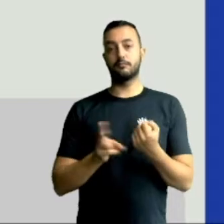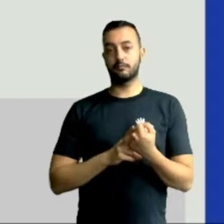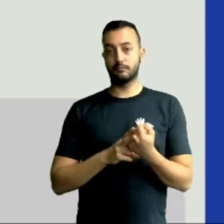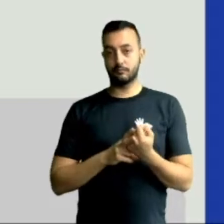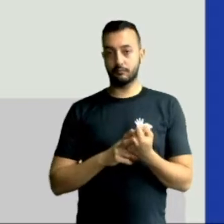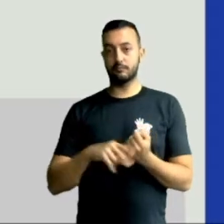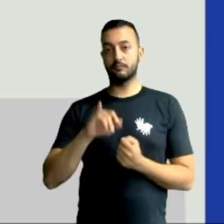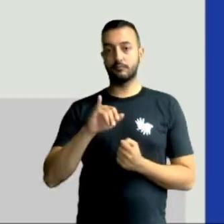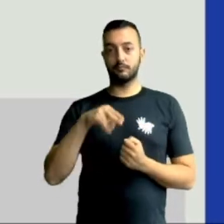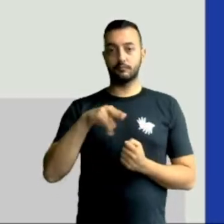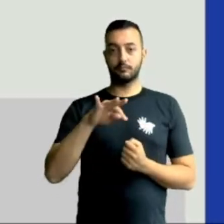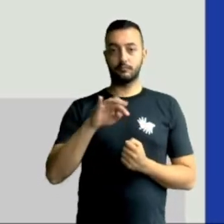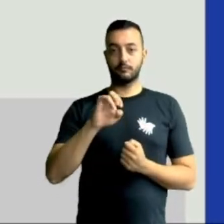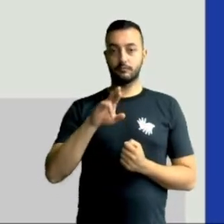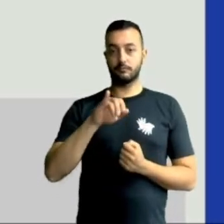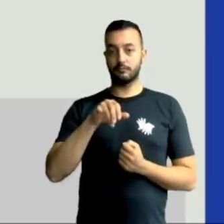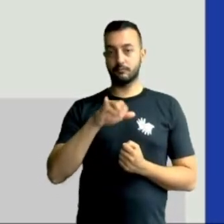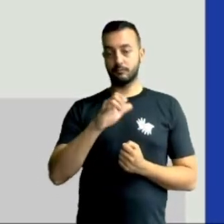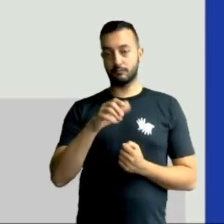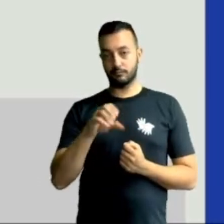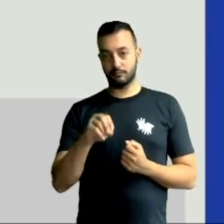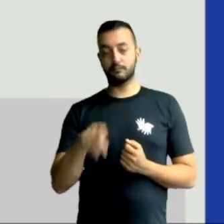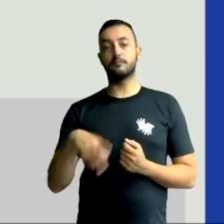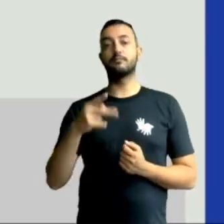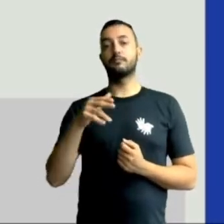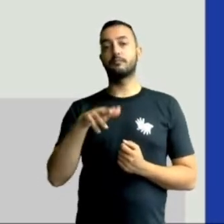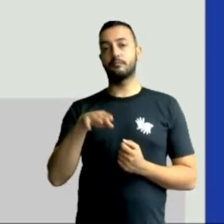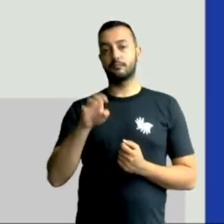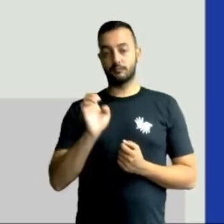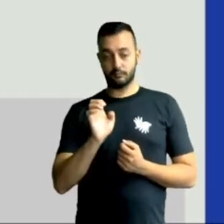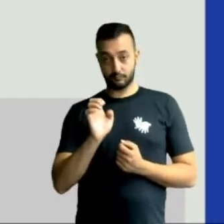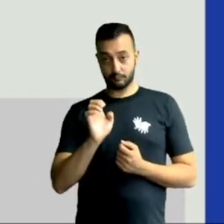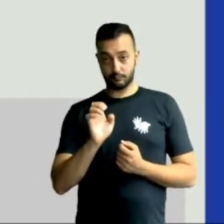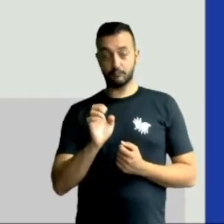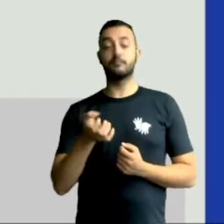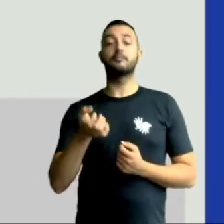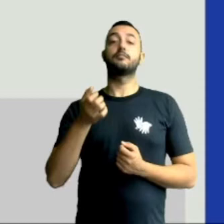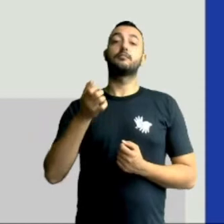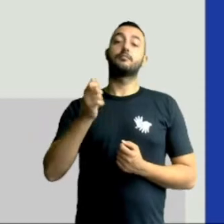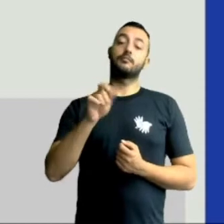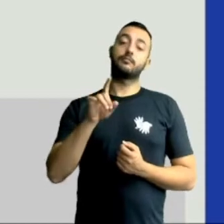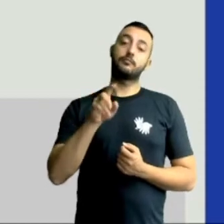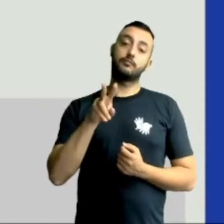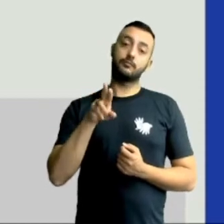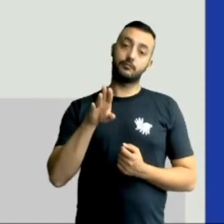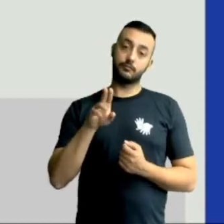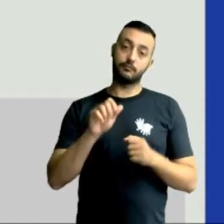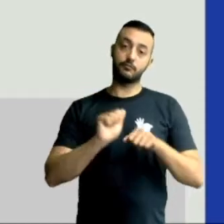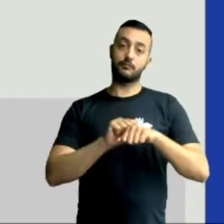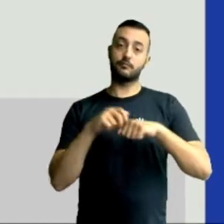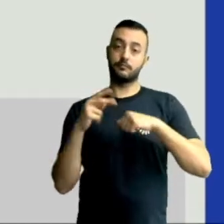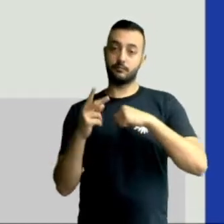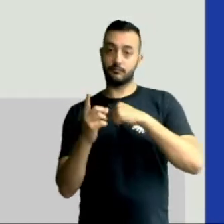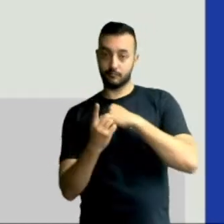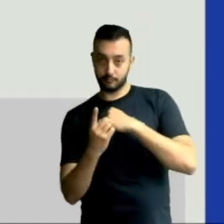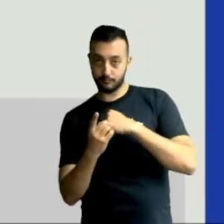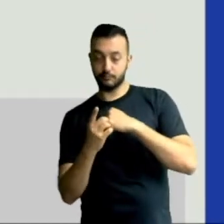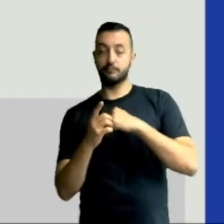a interjeição, pronome, advérbio, artigo,